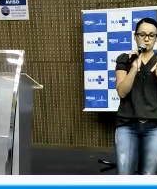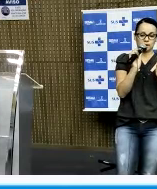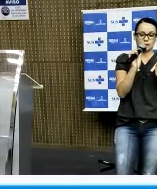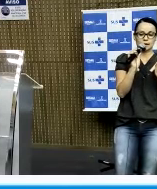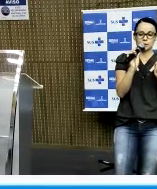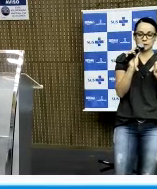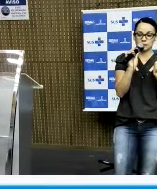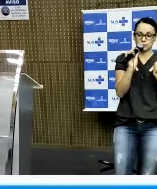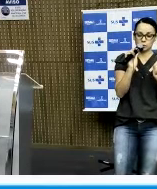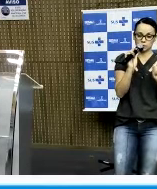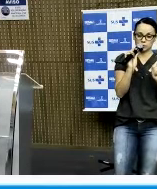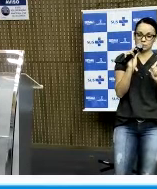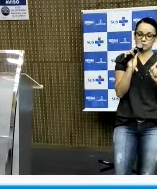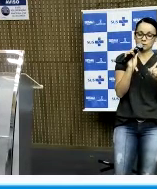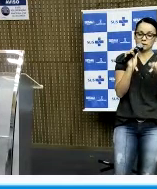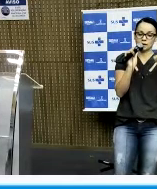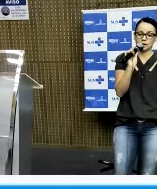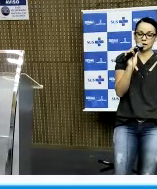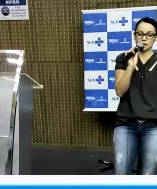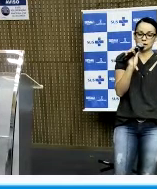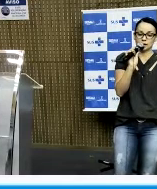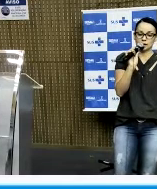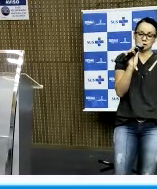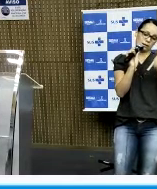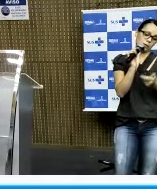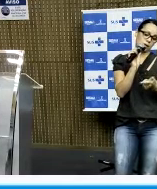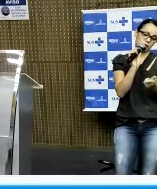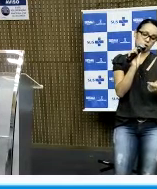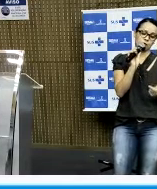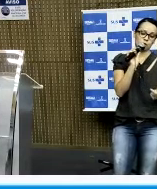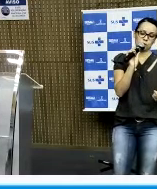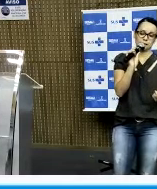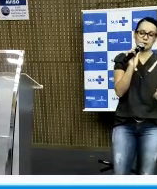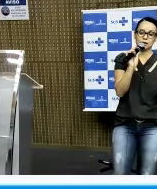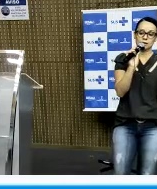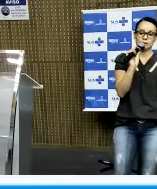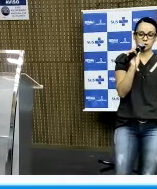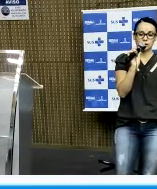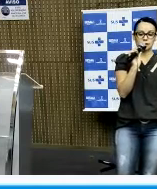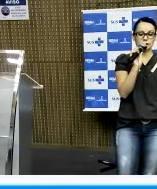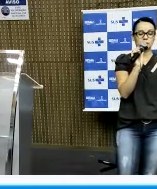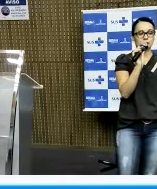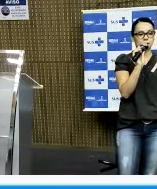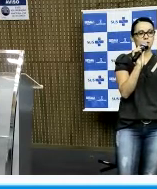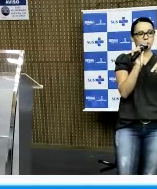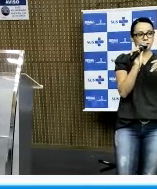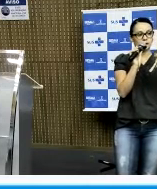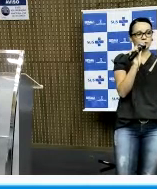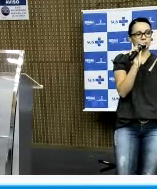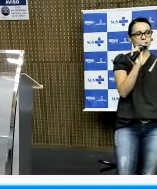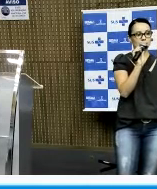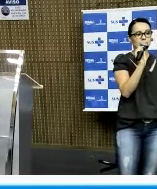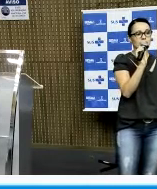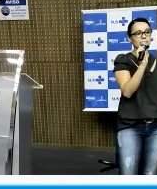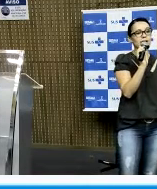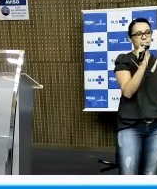tuberculose, em vulnerabilidade para abandono, até o horário que a gente fechou o slide, eram 23, porque são os pacientes